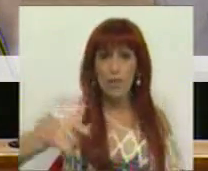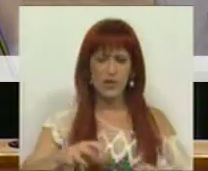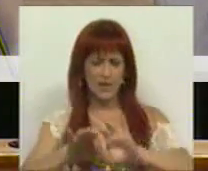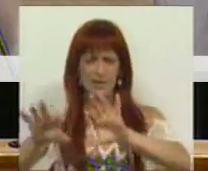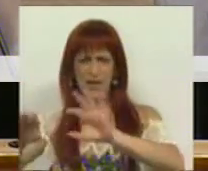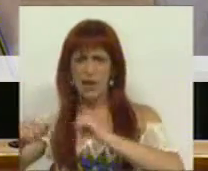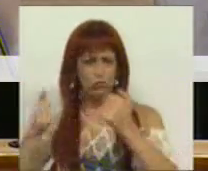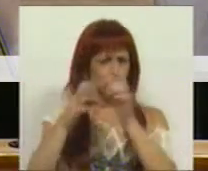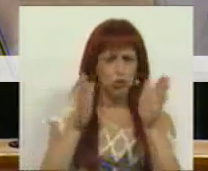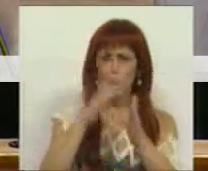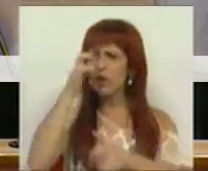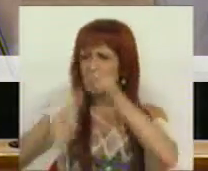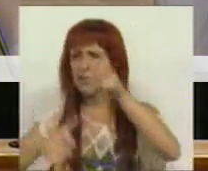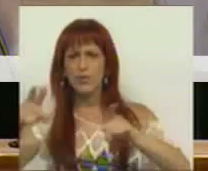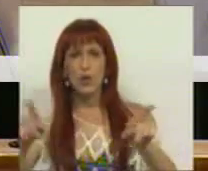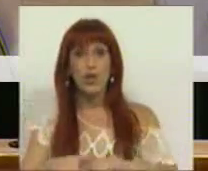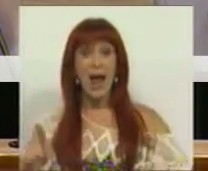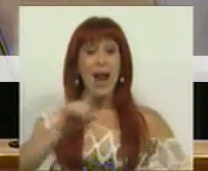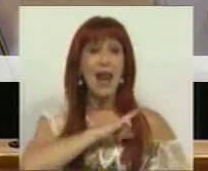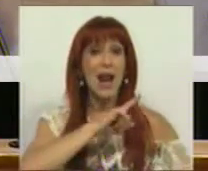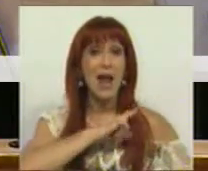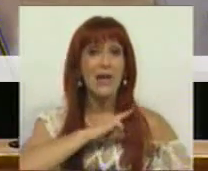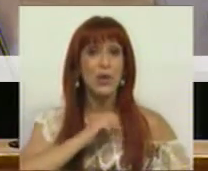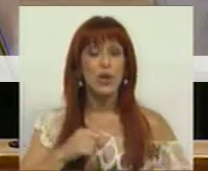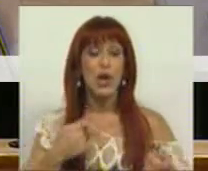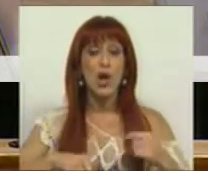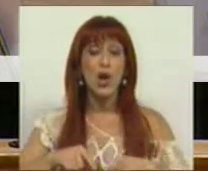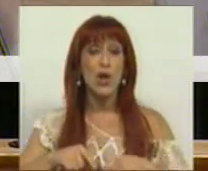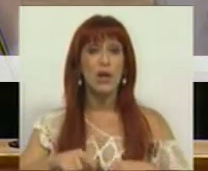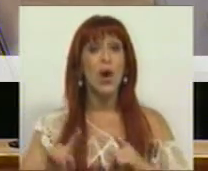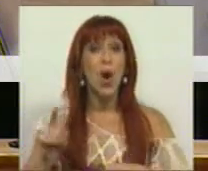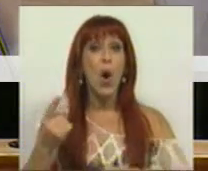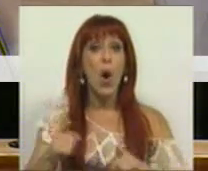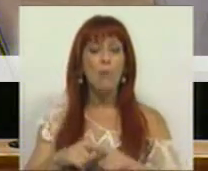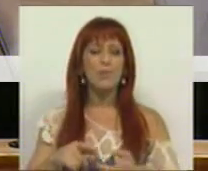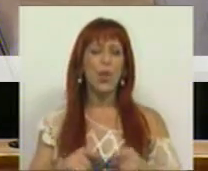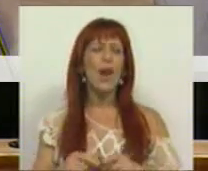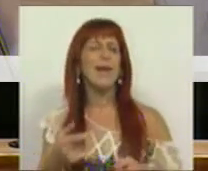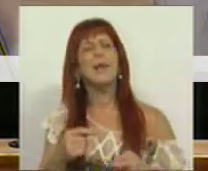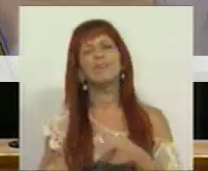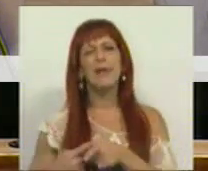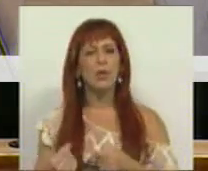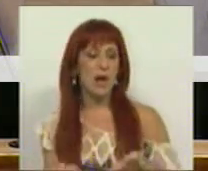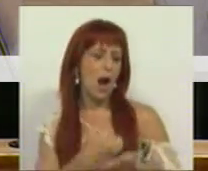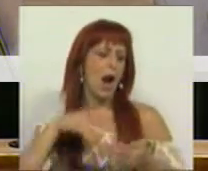a igualdade entre todos os cidadãos, a privatização, que só estaria interessada nas partes